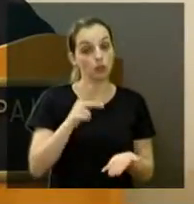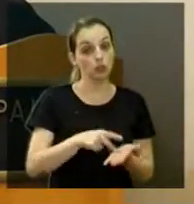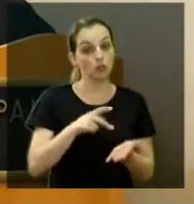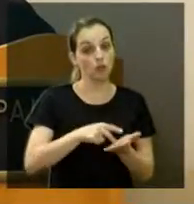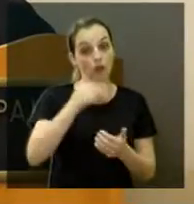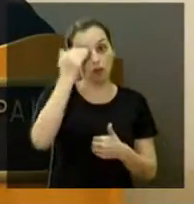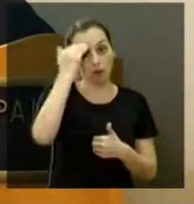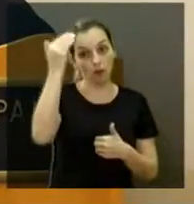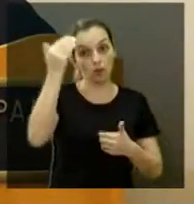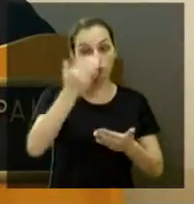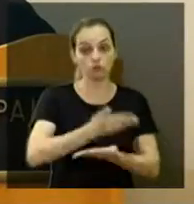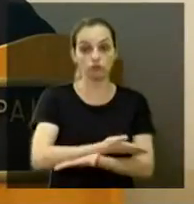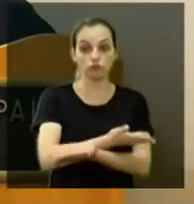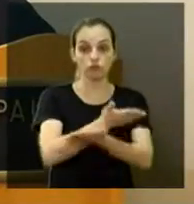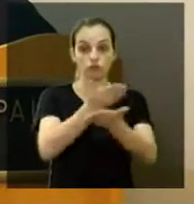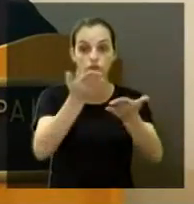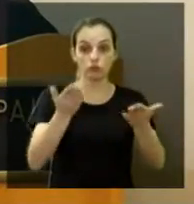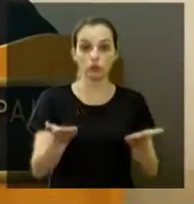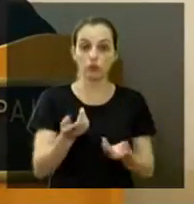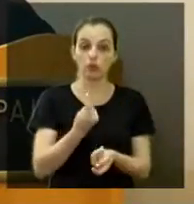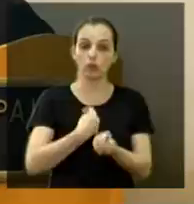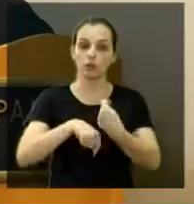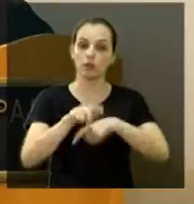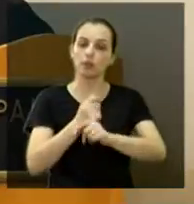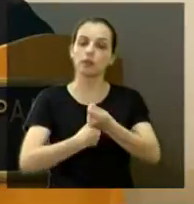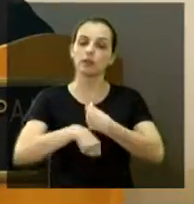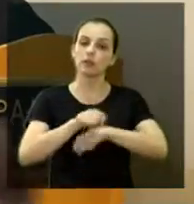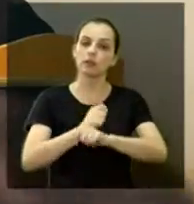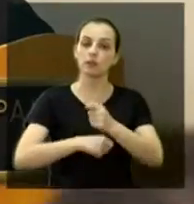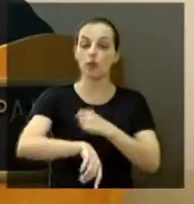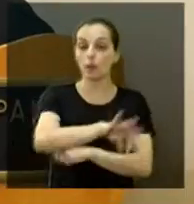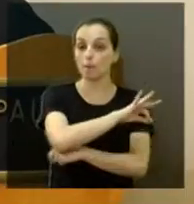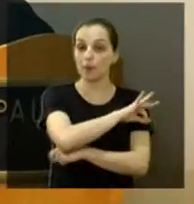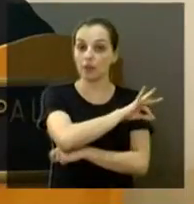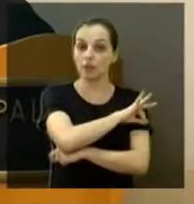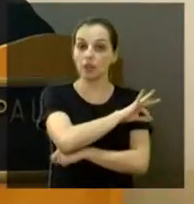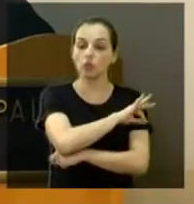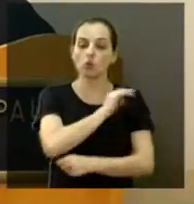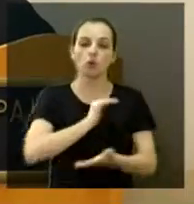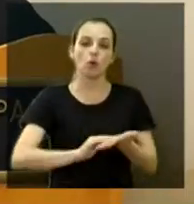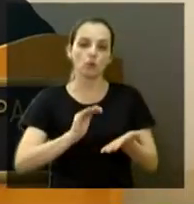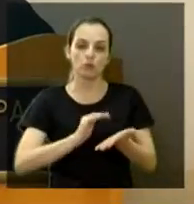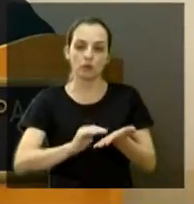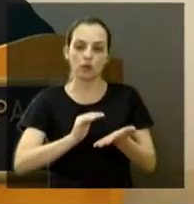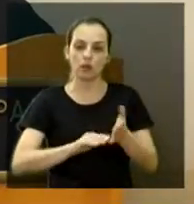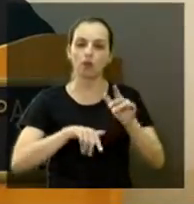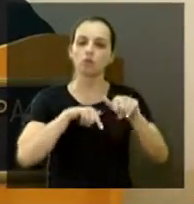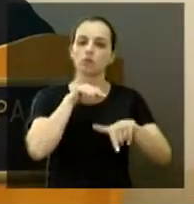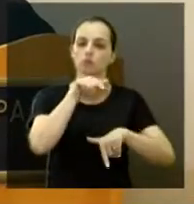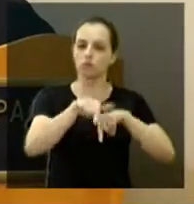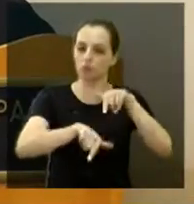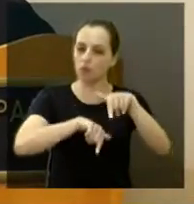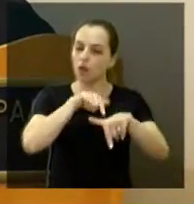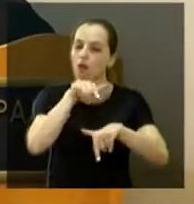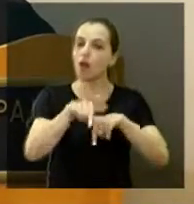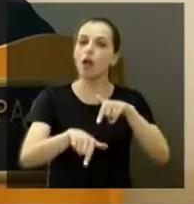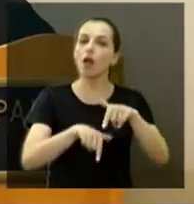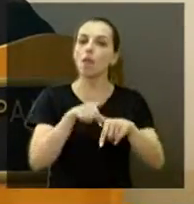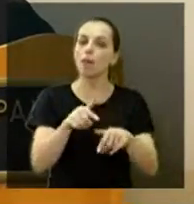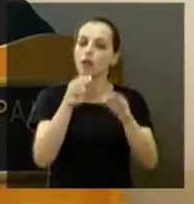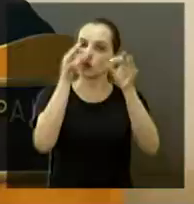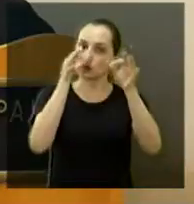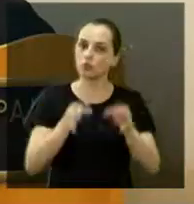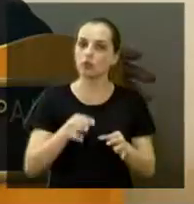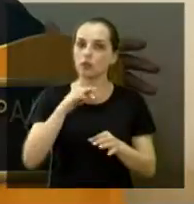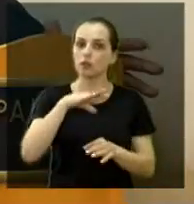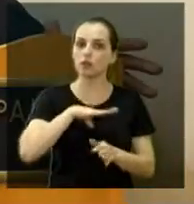agradecer toda a administração da prefeitura, todo o secretariado que está desempenhando o nosso trabalho na nossa cidade